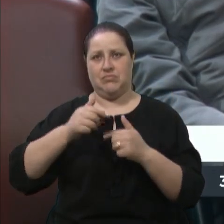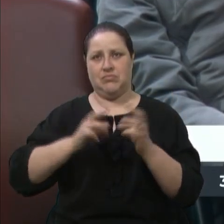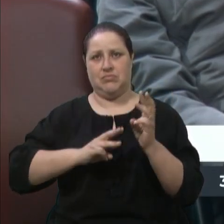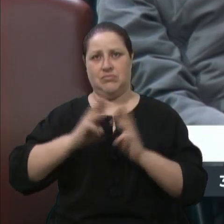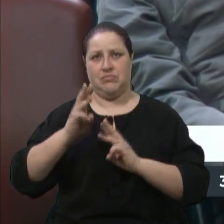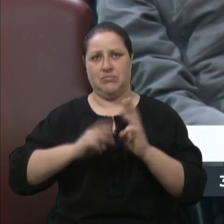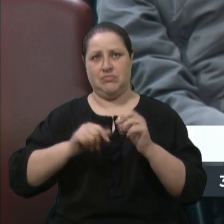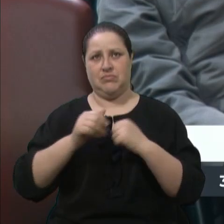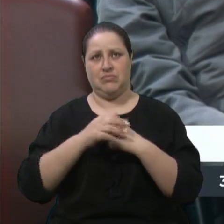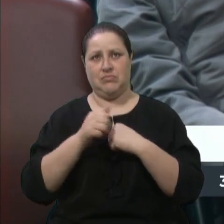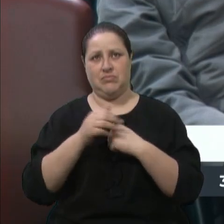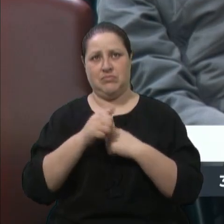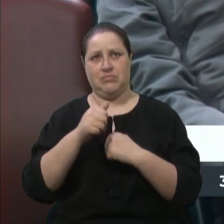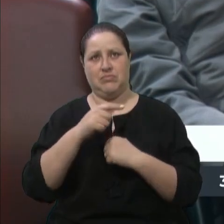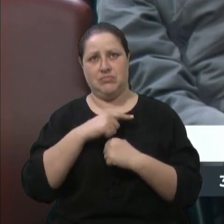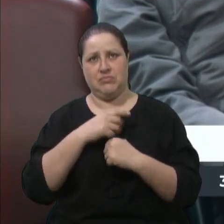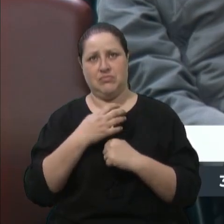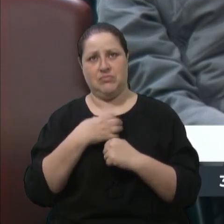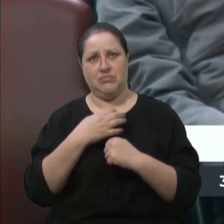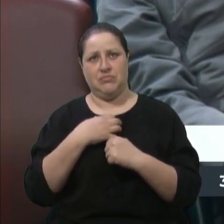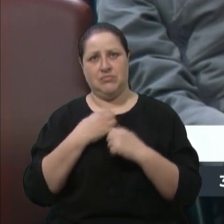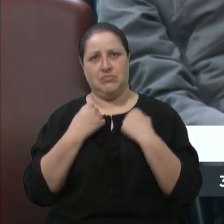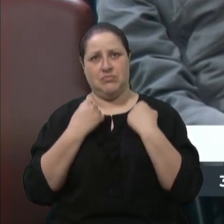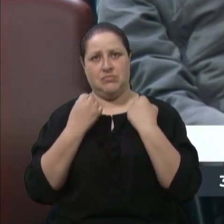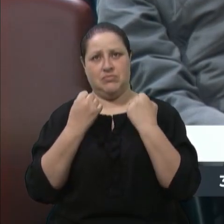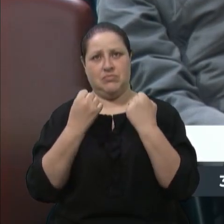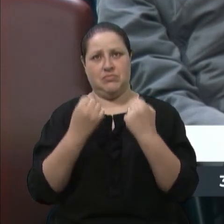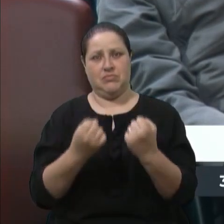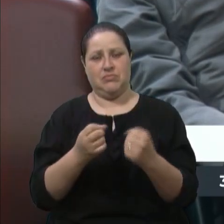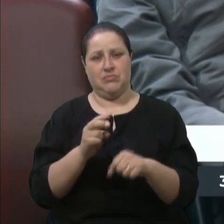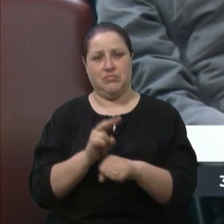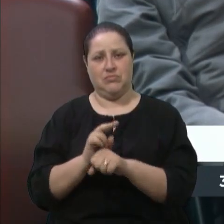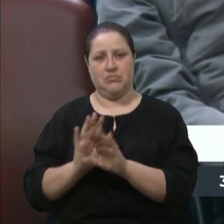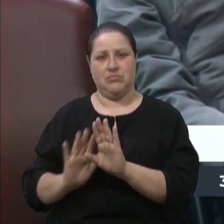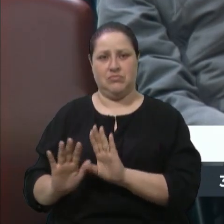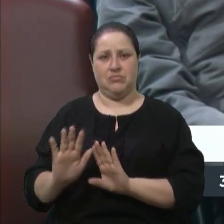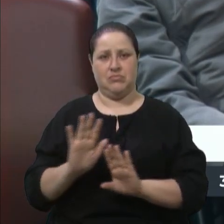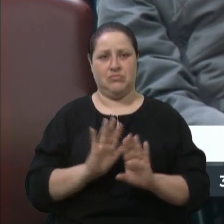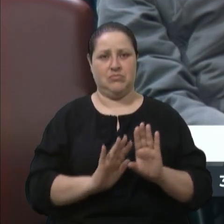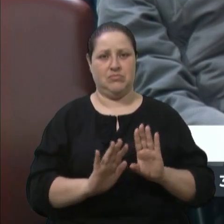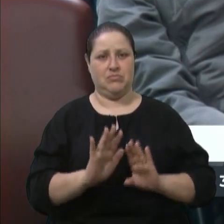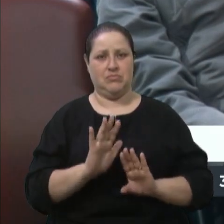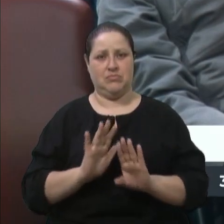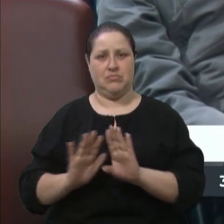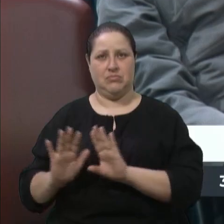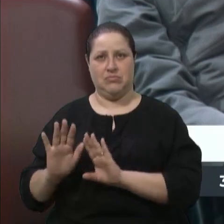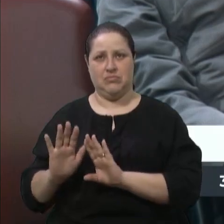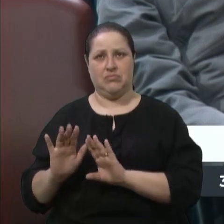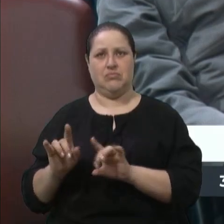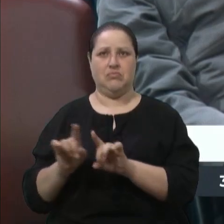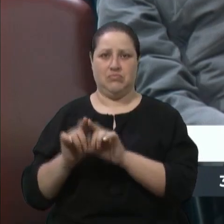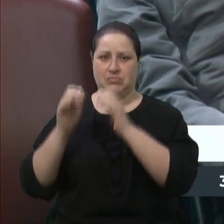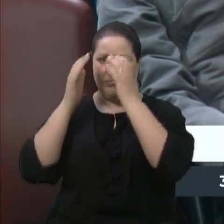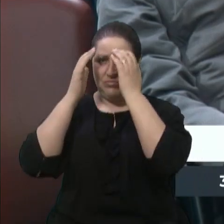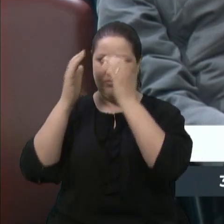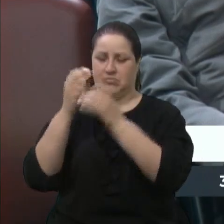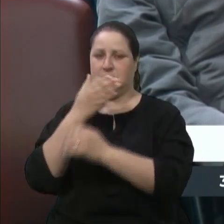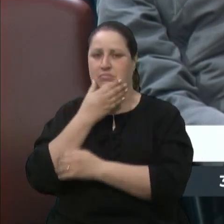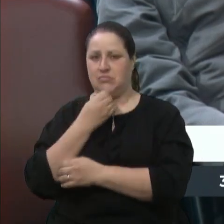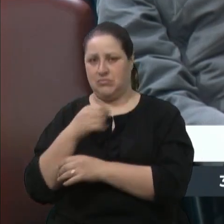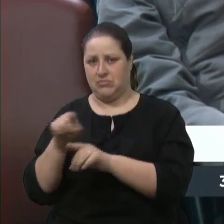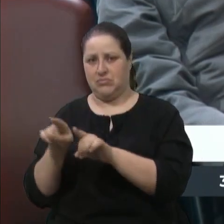e o carinho que elas têm, a maneira de dirigir, o cuidado que as vanzeiras têm, não também desmerecendo o trabalho dos homens, que também têm